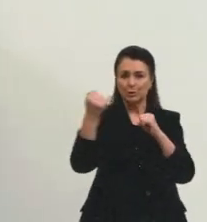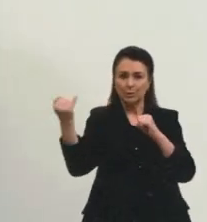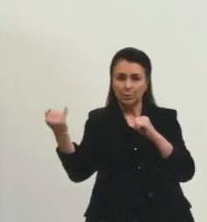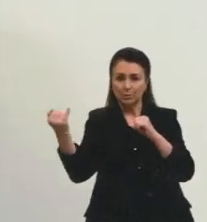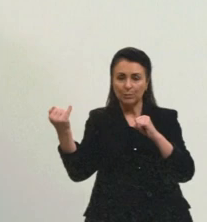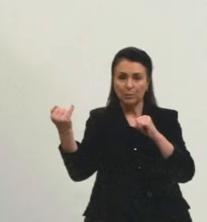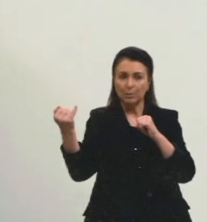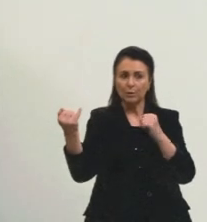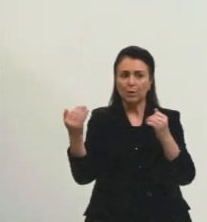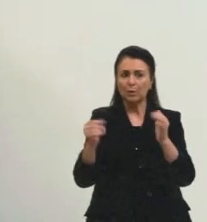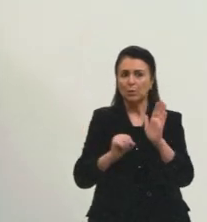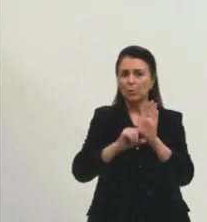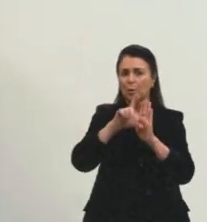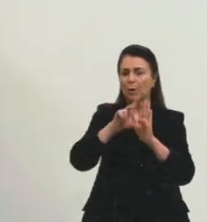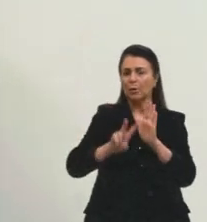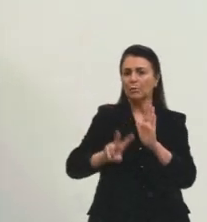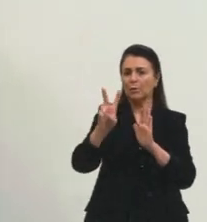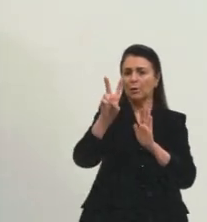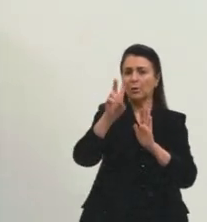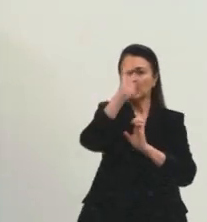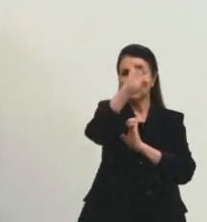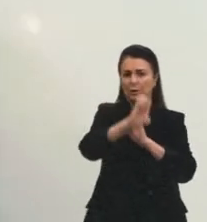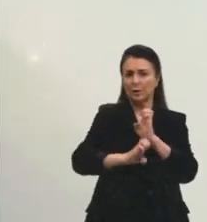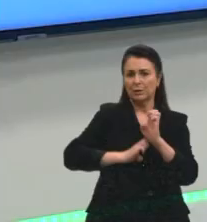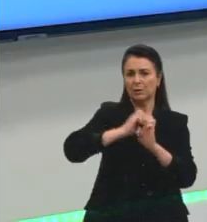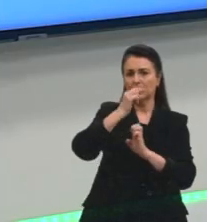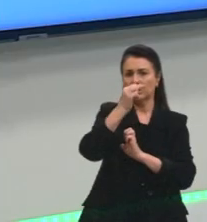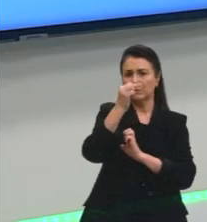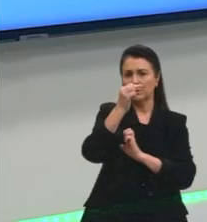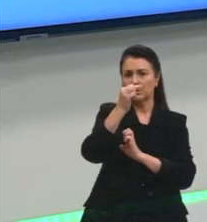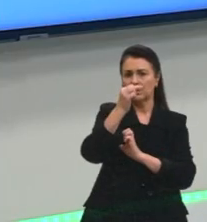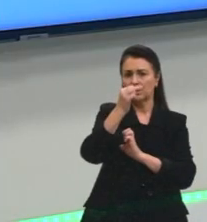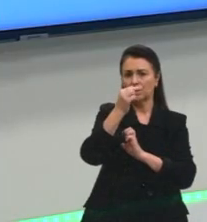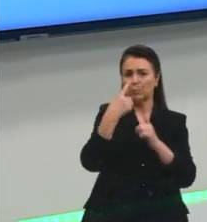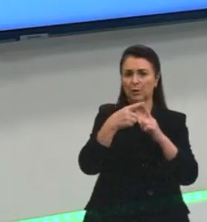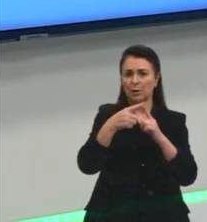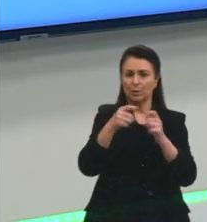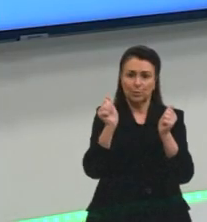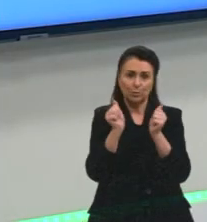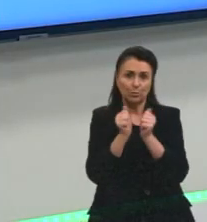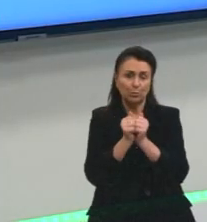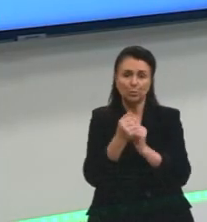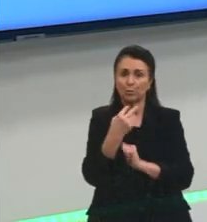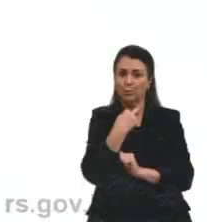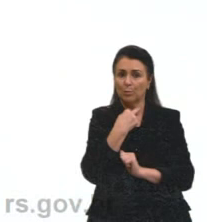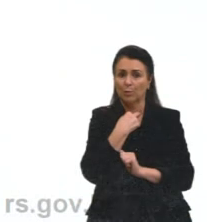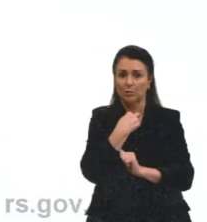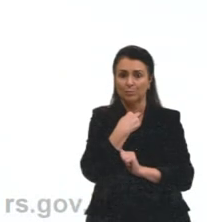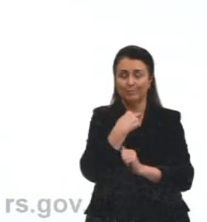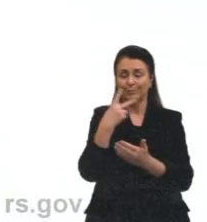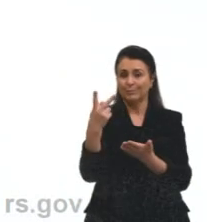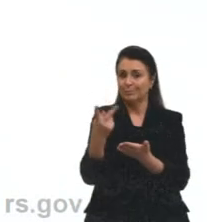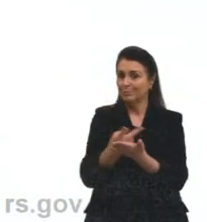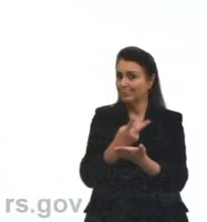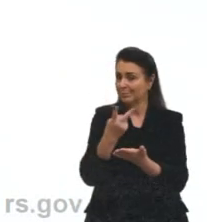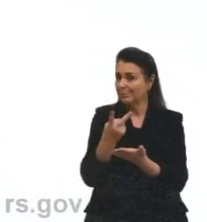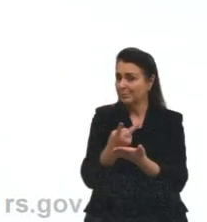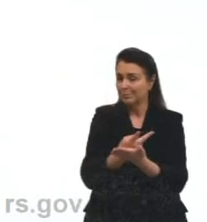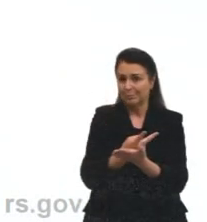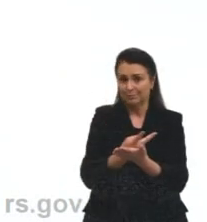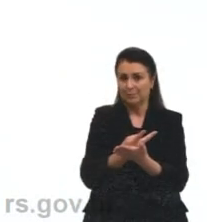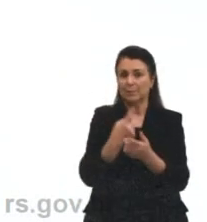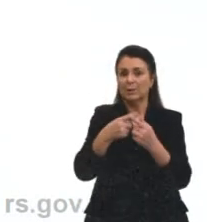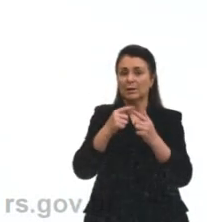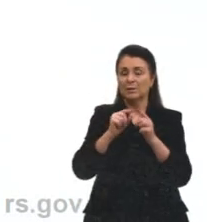potencial de ionização e um alto valor de eletronegatividade que se eles estão entre o mesmo lado né então não pode essa aqui com certeza ela está errada deveria ser